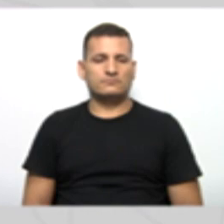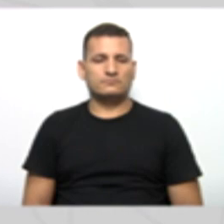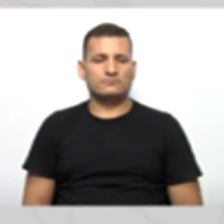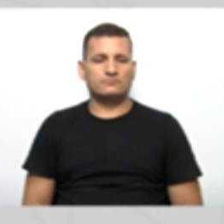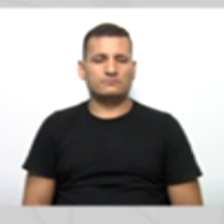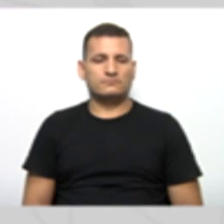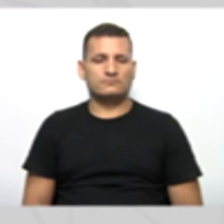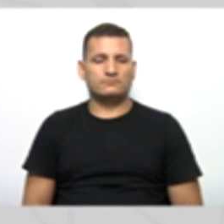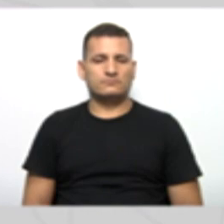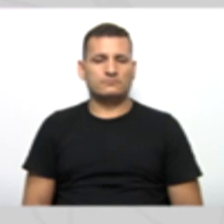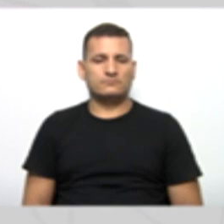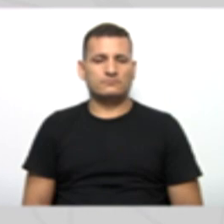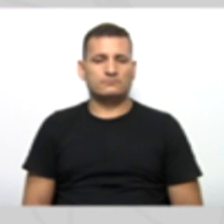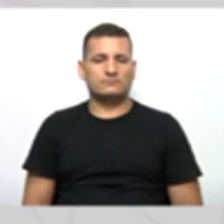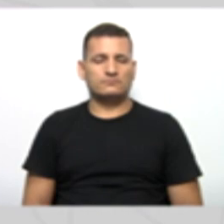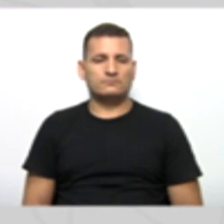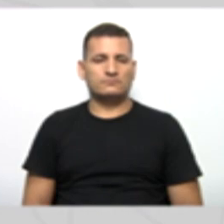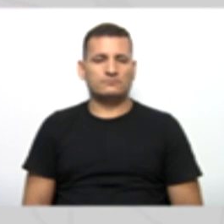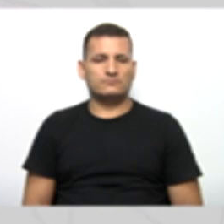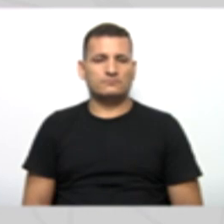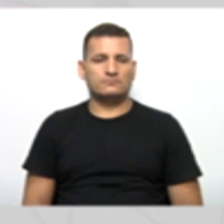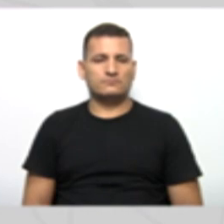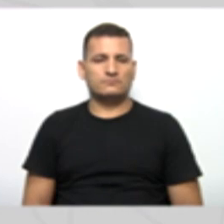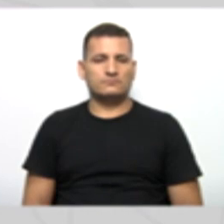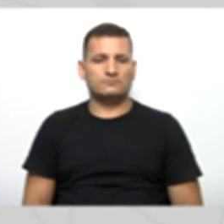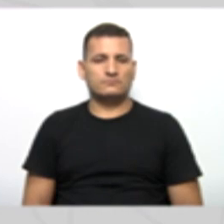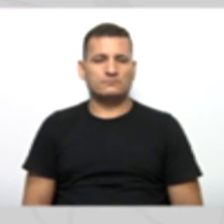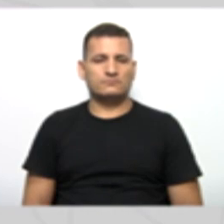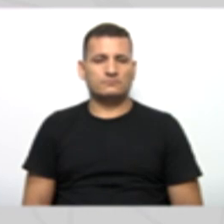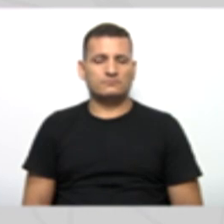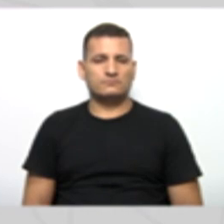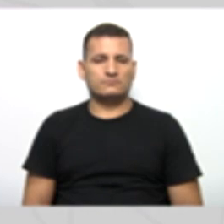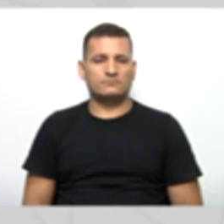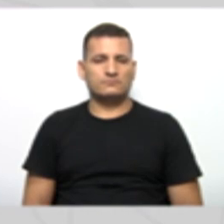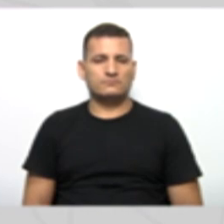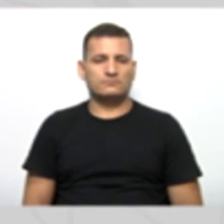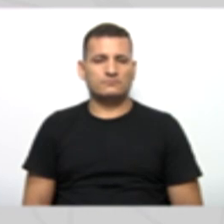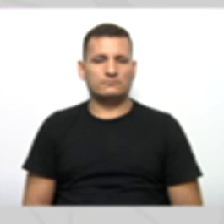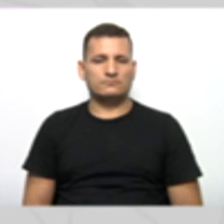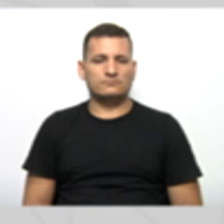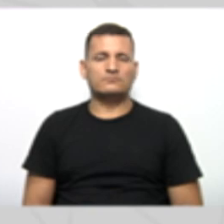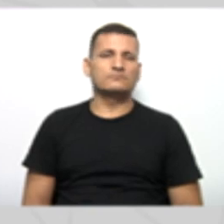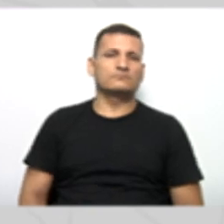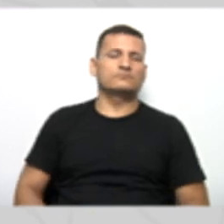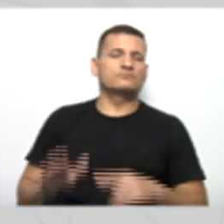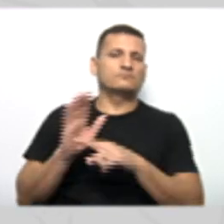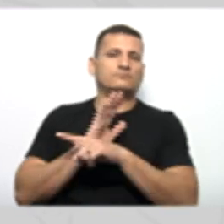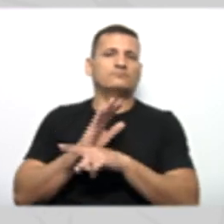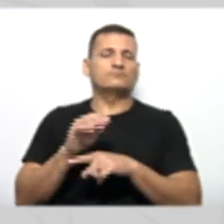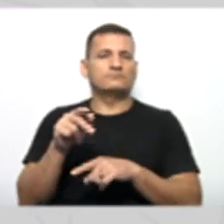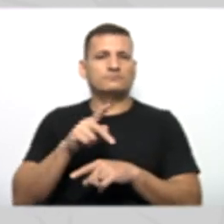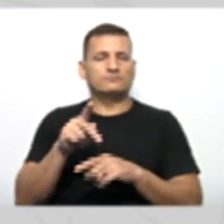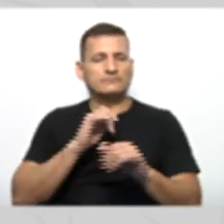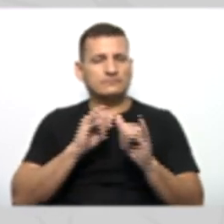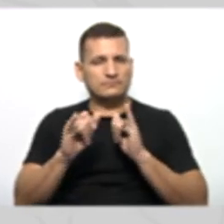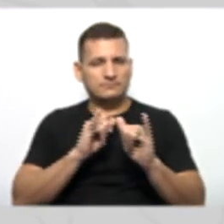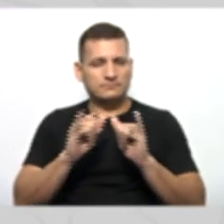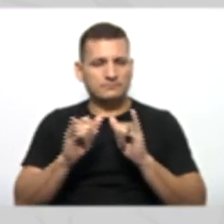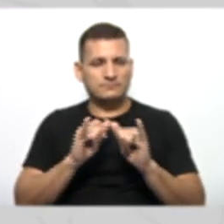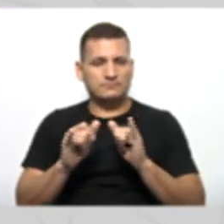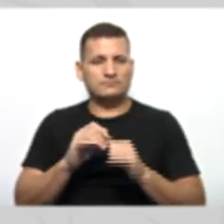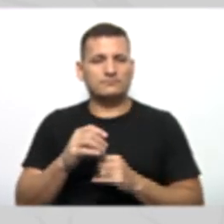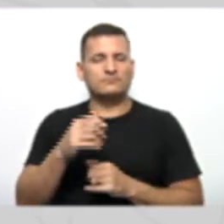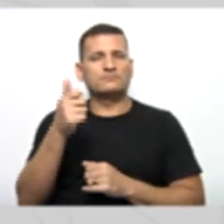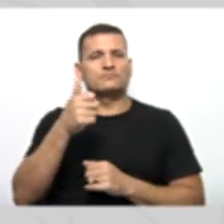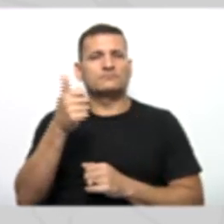gente bateu muito nessas mesmas informações. E aí, professor, muita informação? A